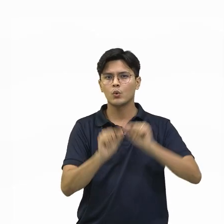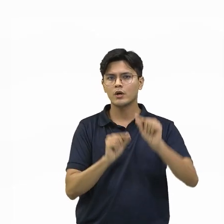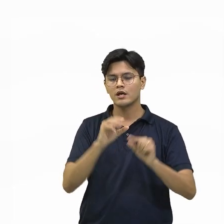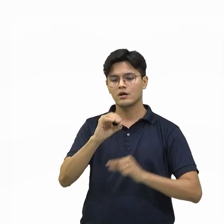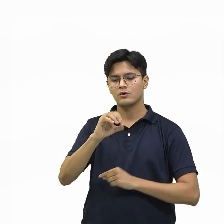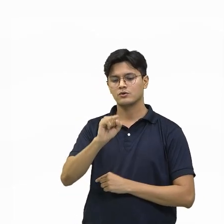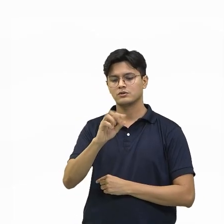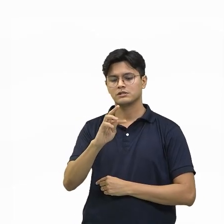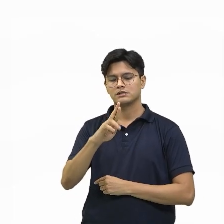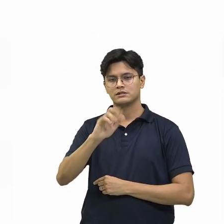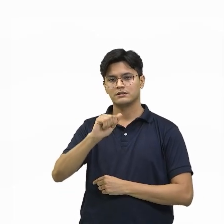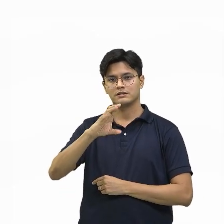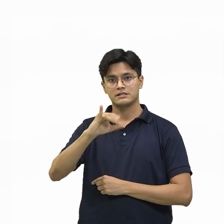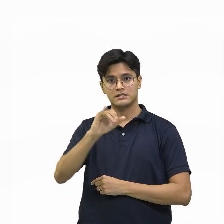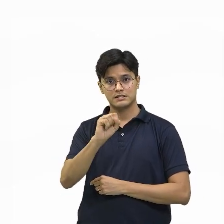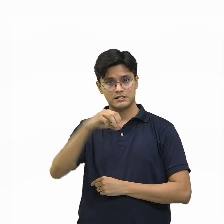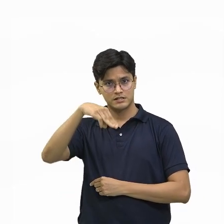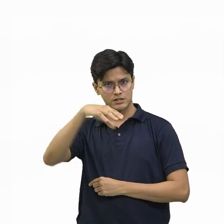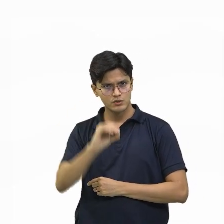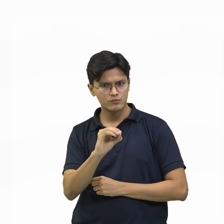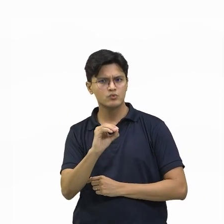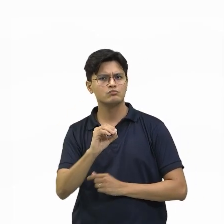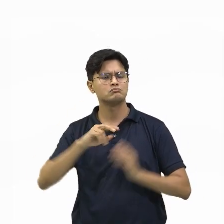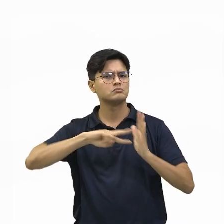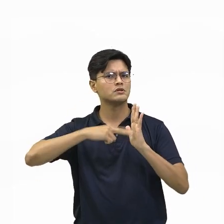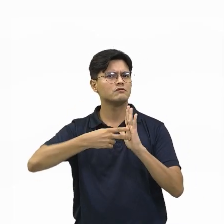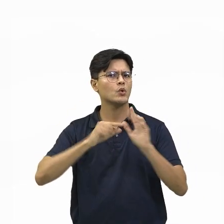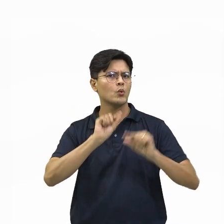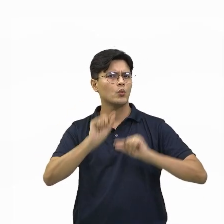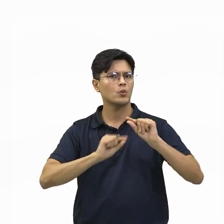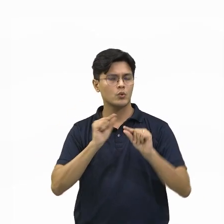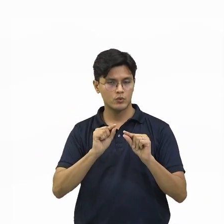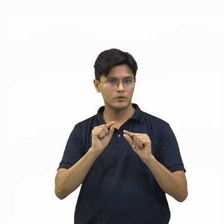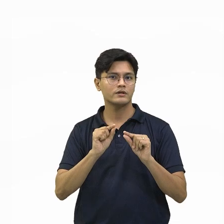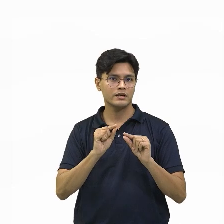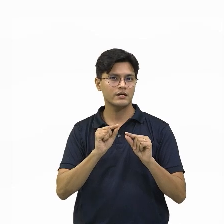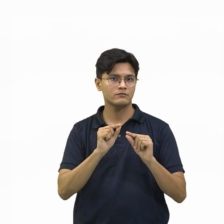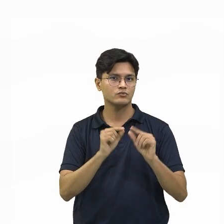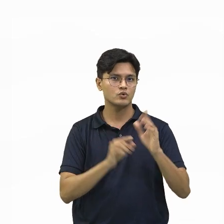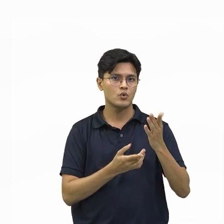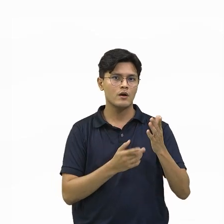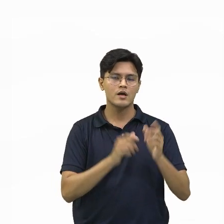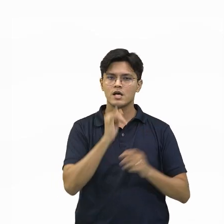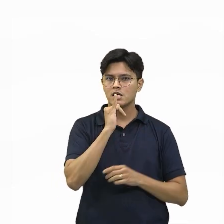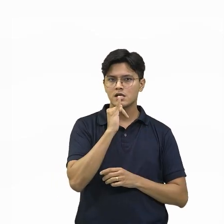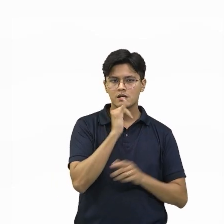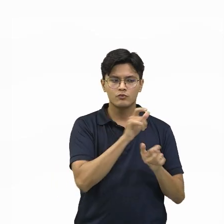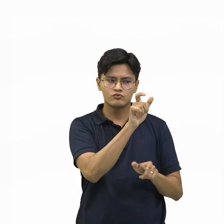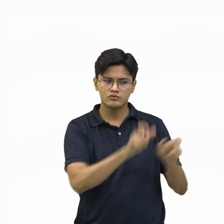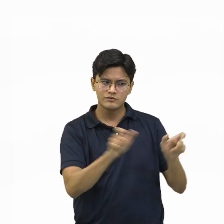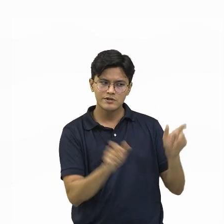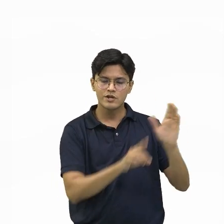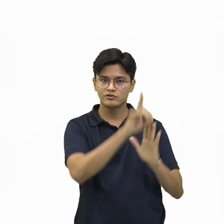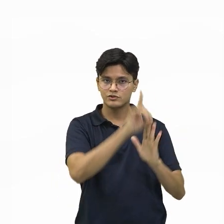tá? Que era a suspensão dos direitos políticos do cidadão